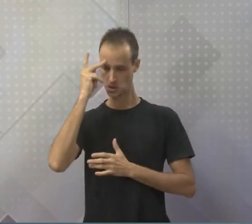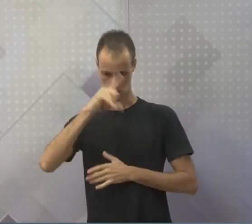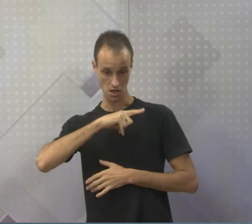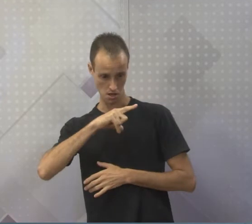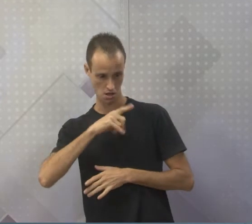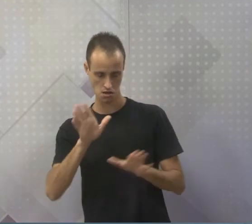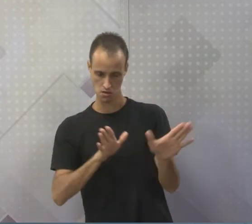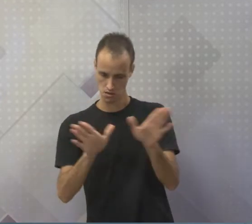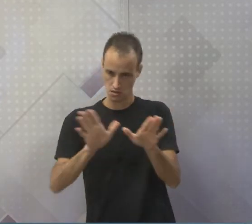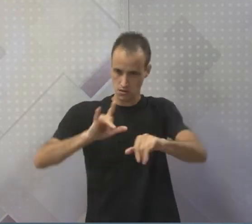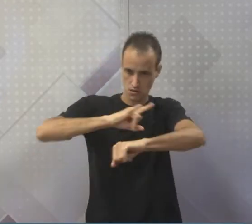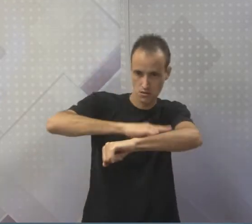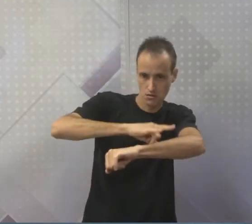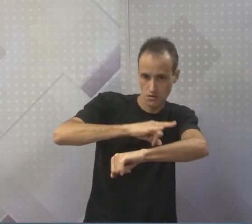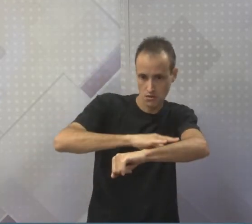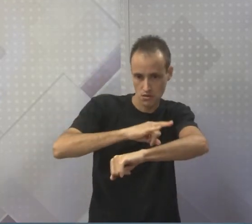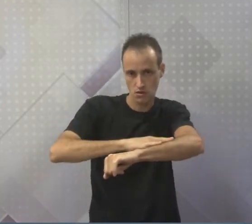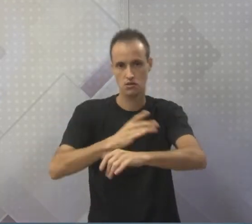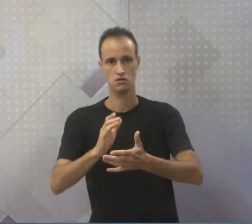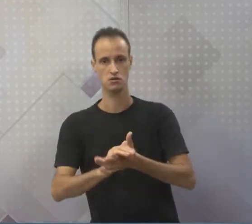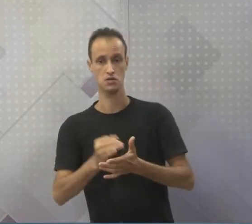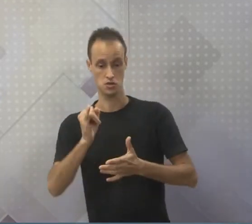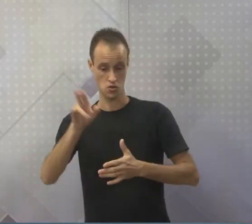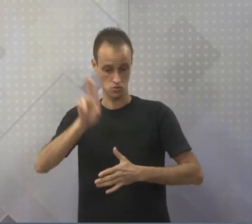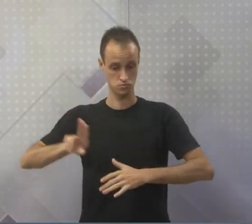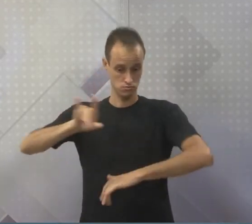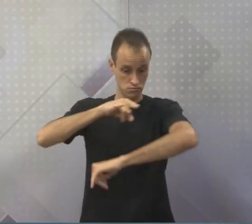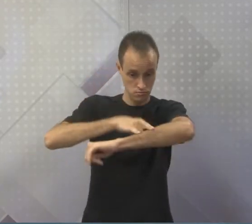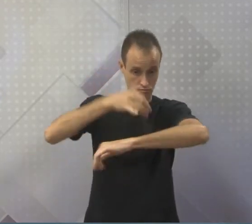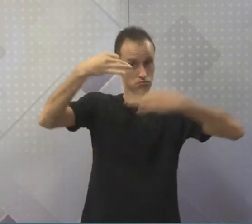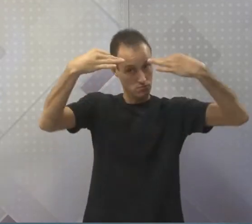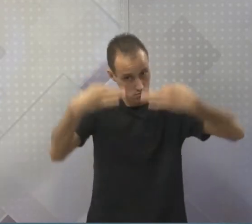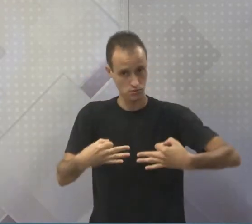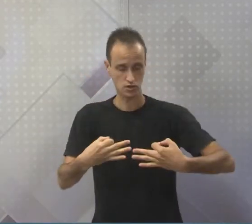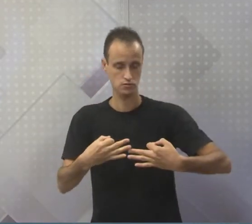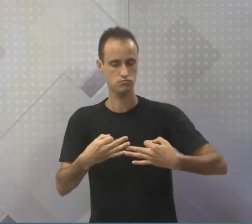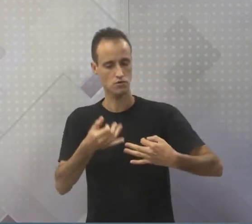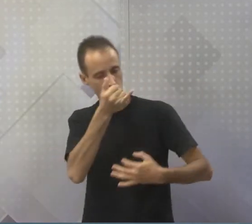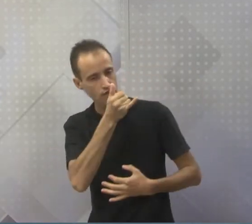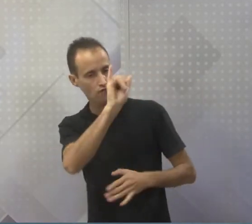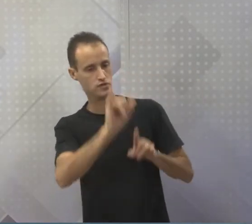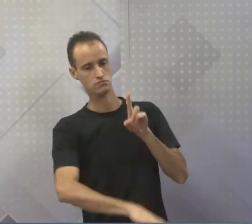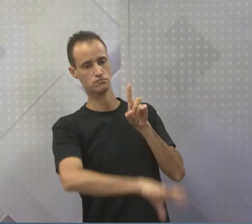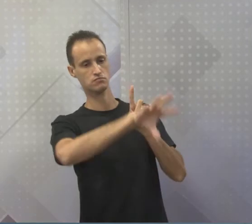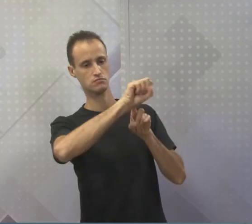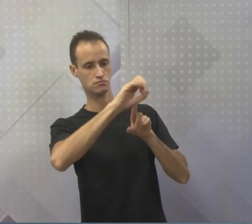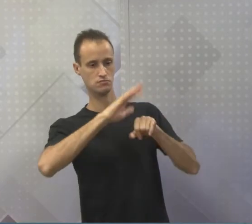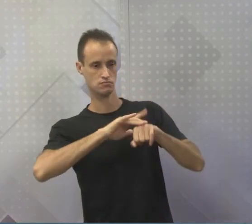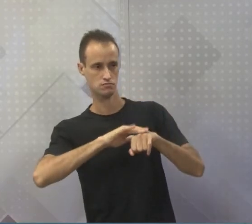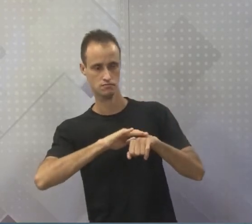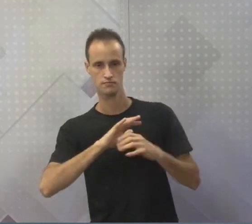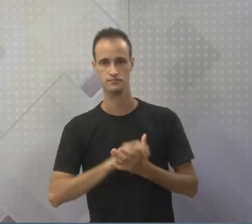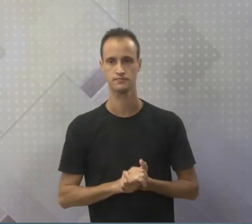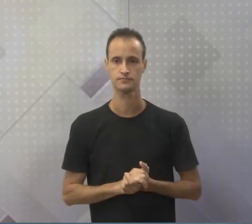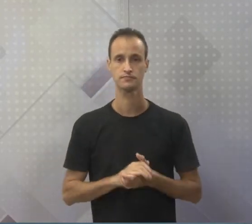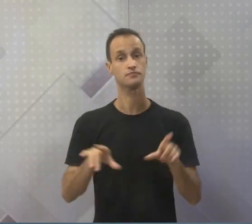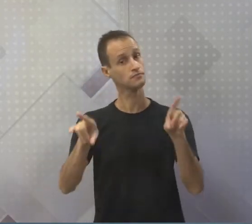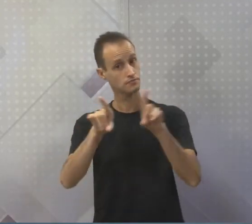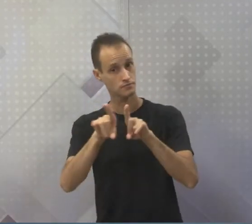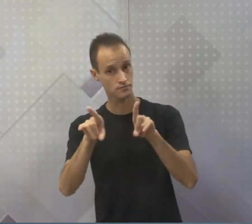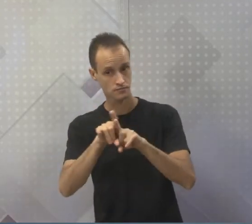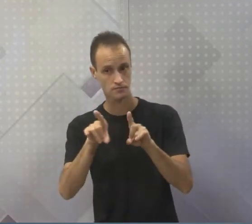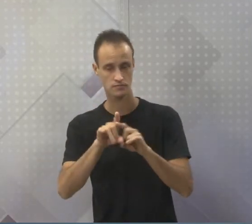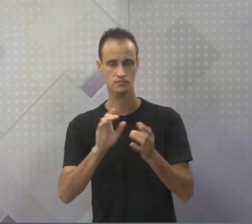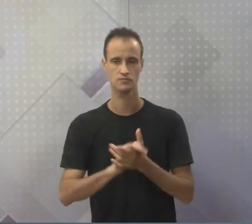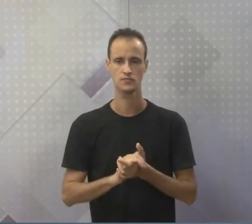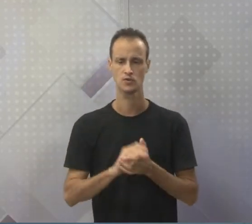acesso à rede sanitária, se ela usar instalações sanitárias, elas se livram desses riscos de pegar a doença, né? Além de